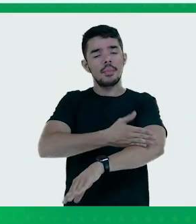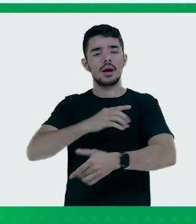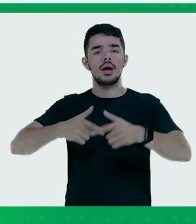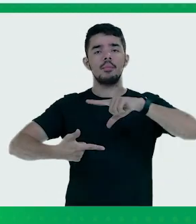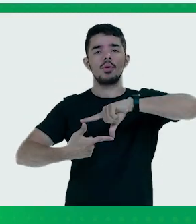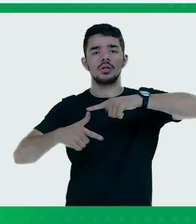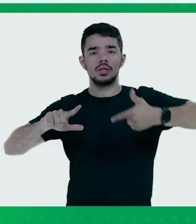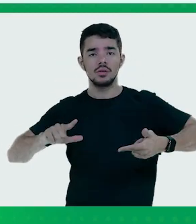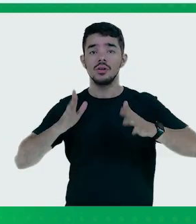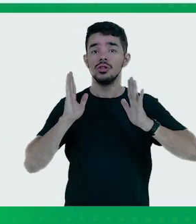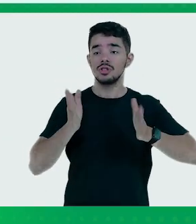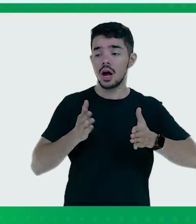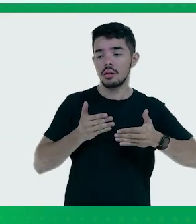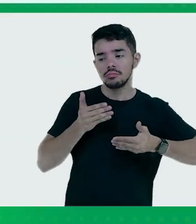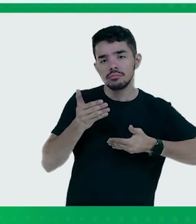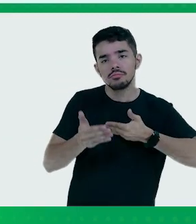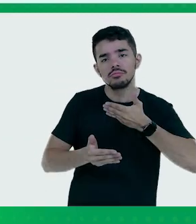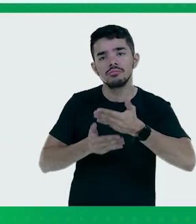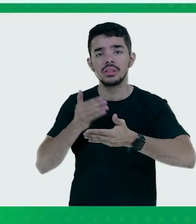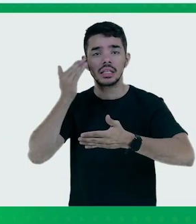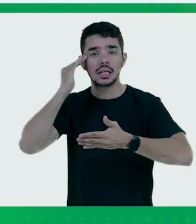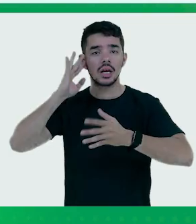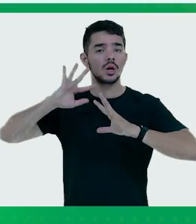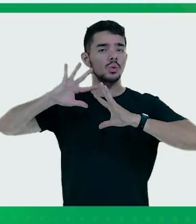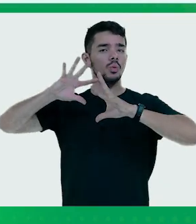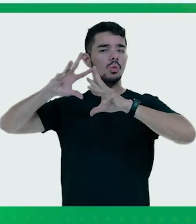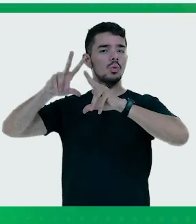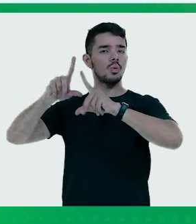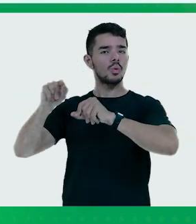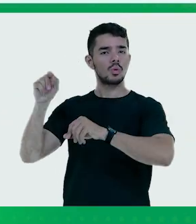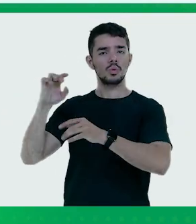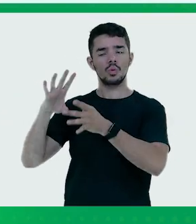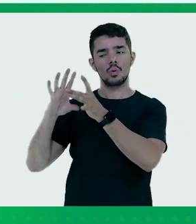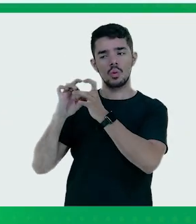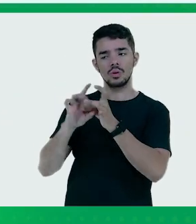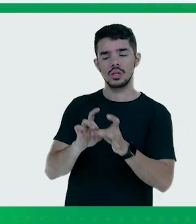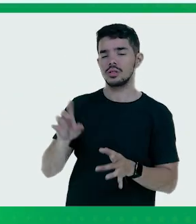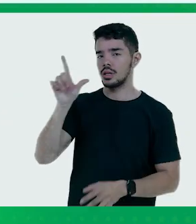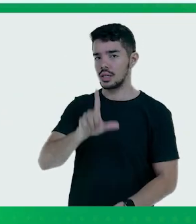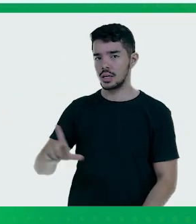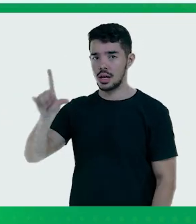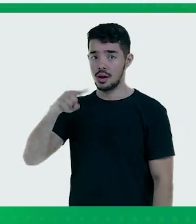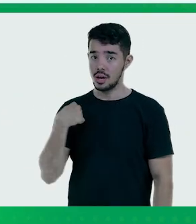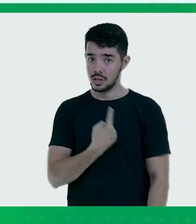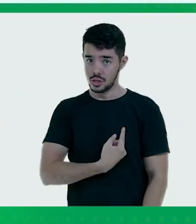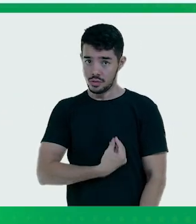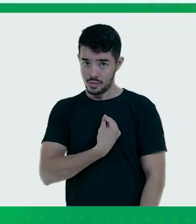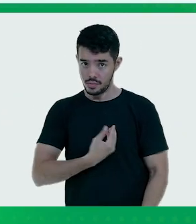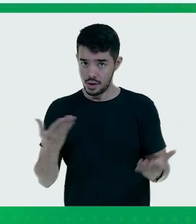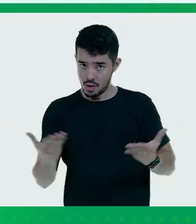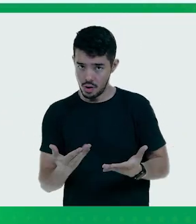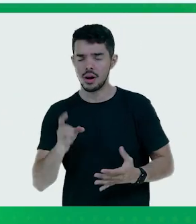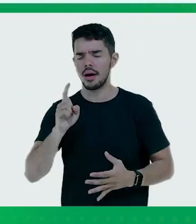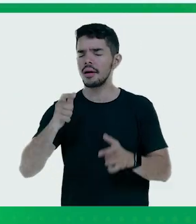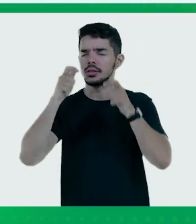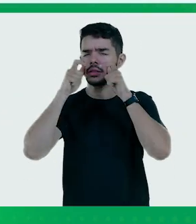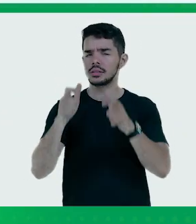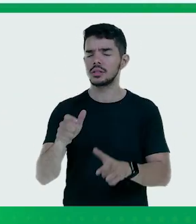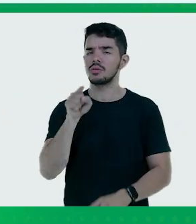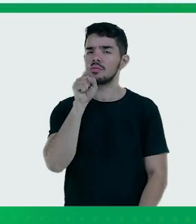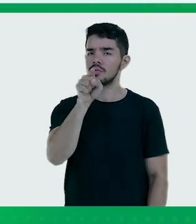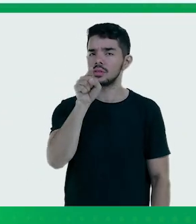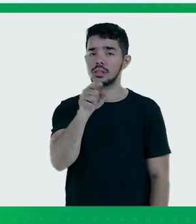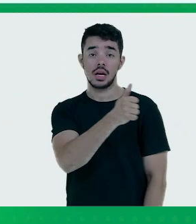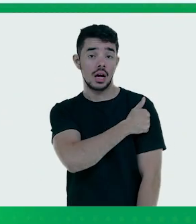já caminhando para entender todo o contexto literário que nós vivemos agora, é interessante para que